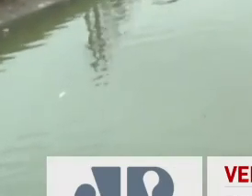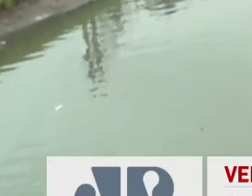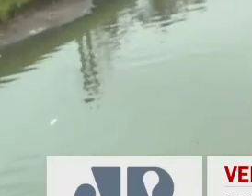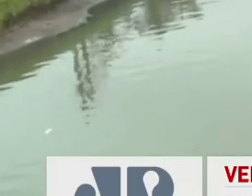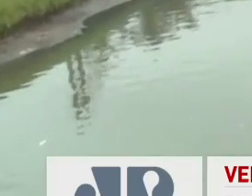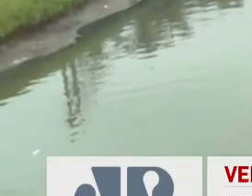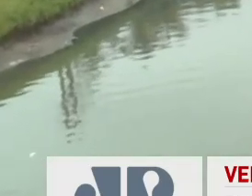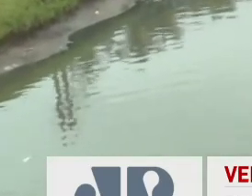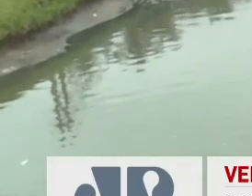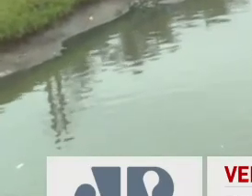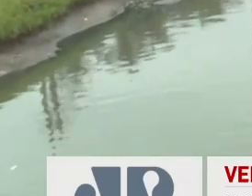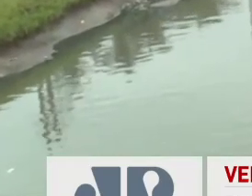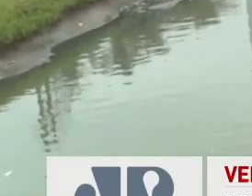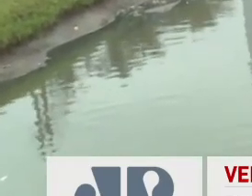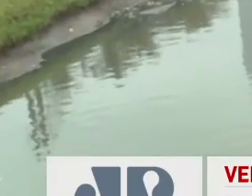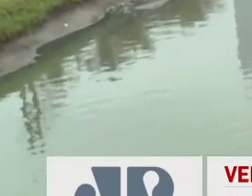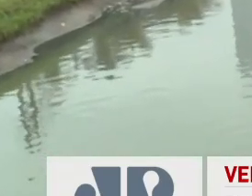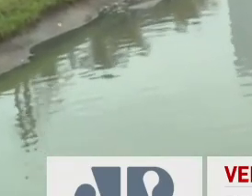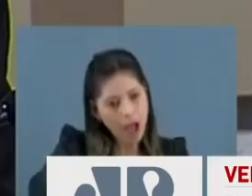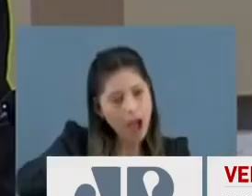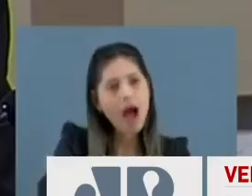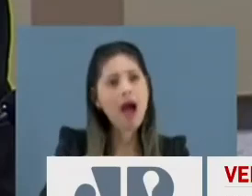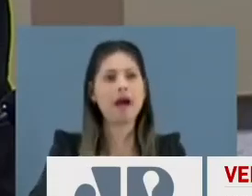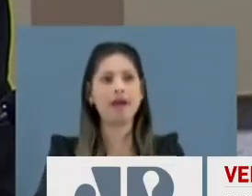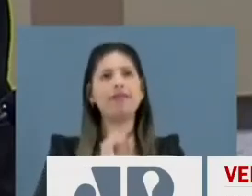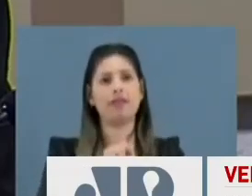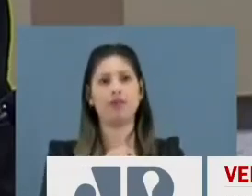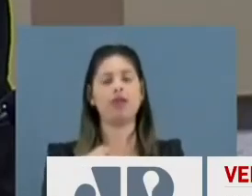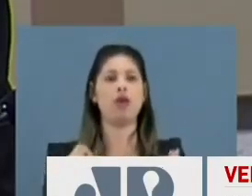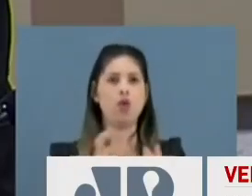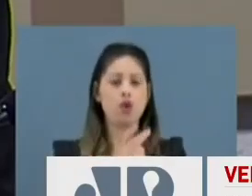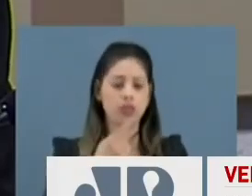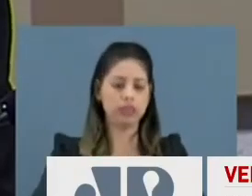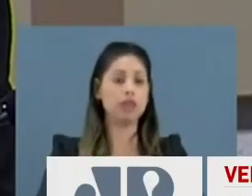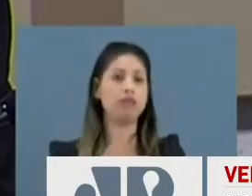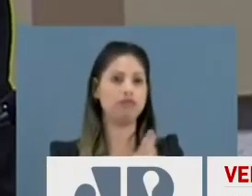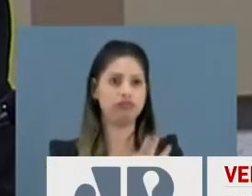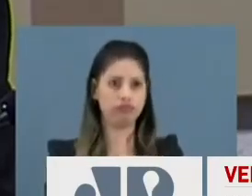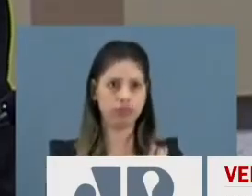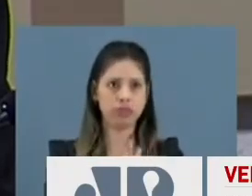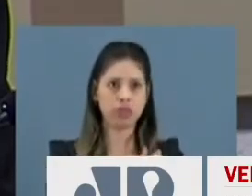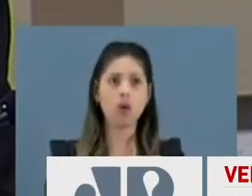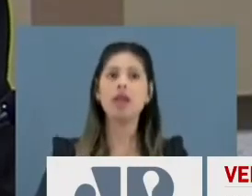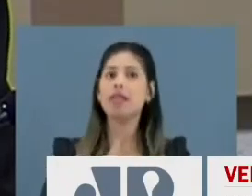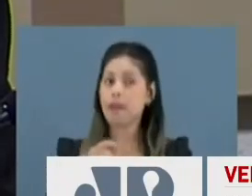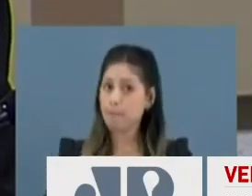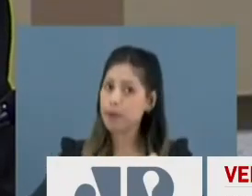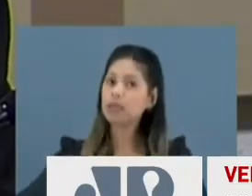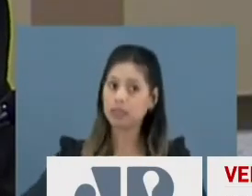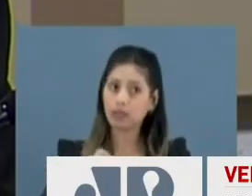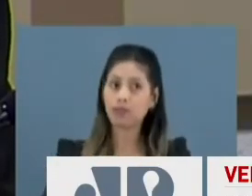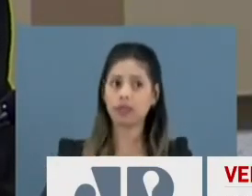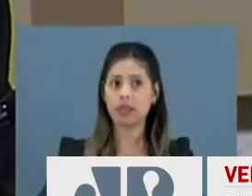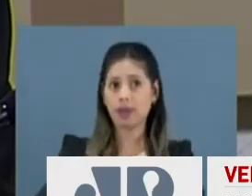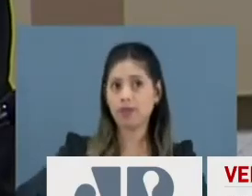estruturais do país, afetando historicamente os mais pobres. Há modelagens muito positivas que podem e devem ser replicadas, né?